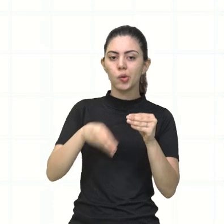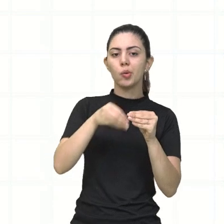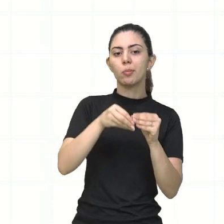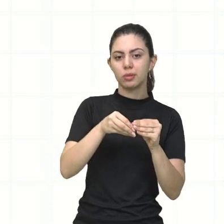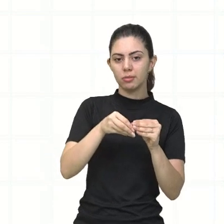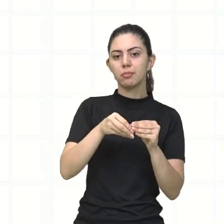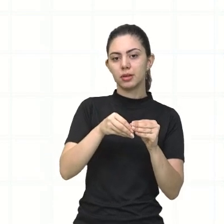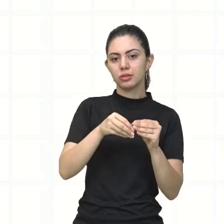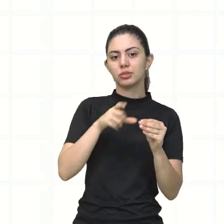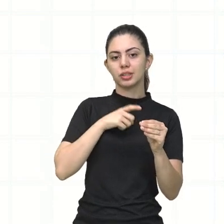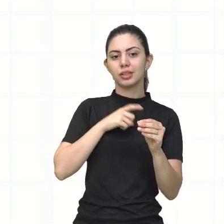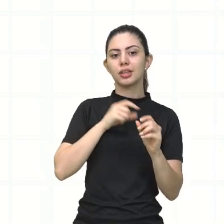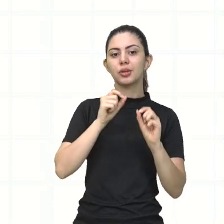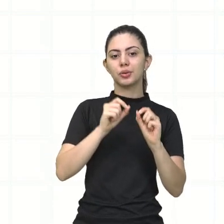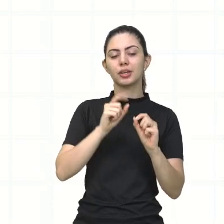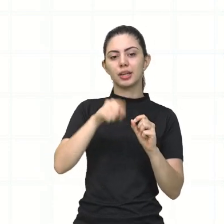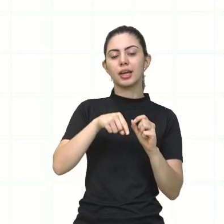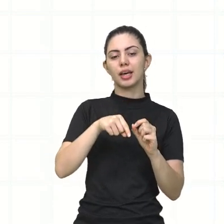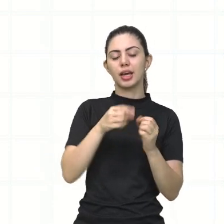complementando o sentido da outra oração,